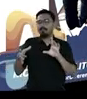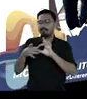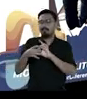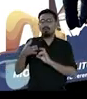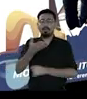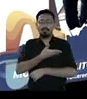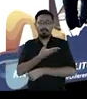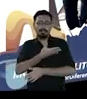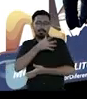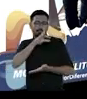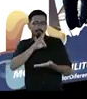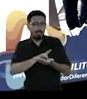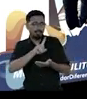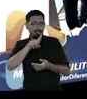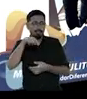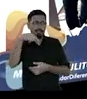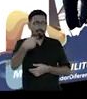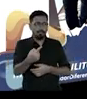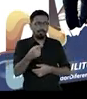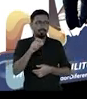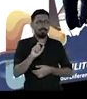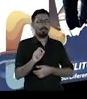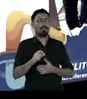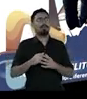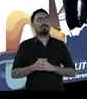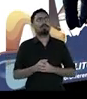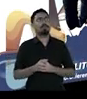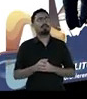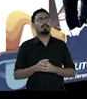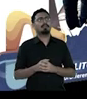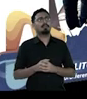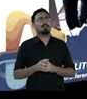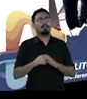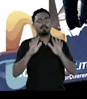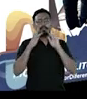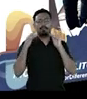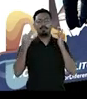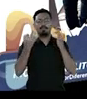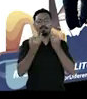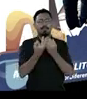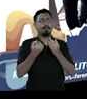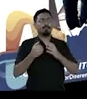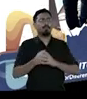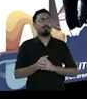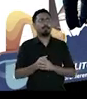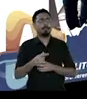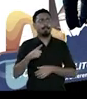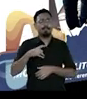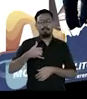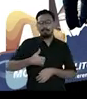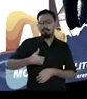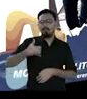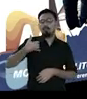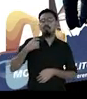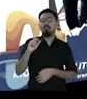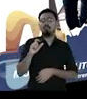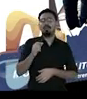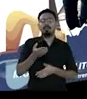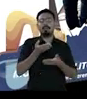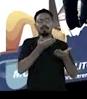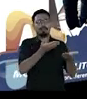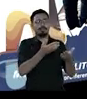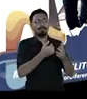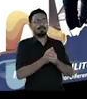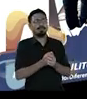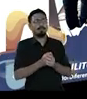amizade, e depois foi mais um passo ainda com um laço de família. Eu tenho orgulho de falar que esse senhor